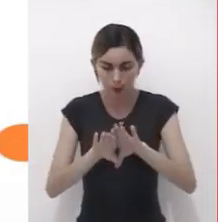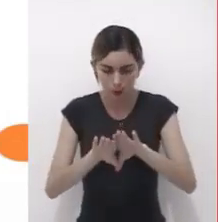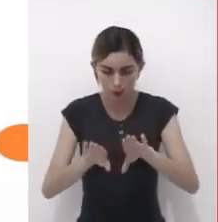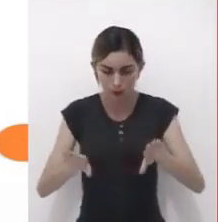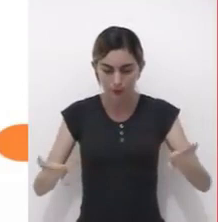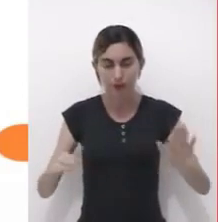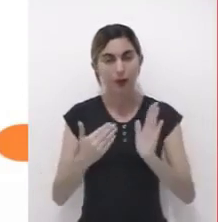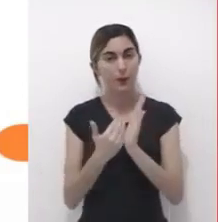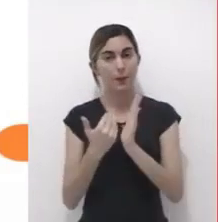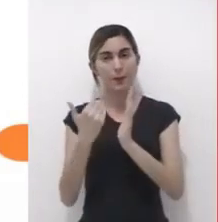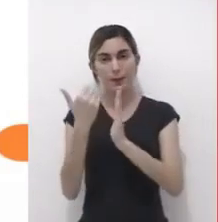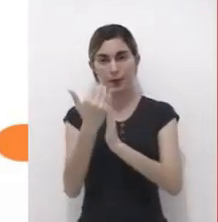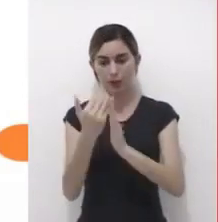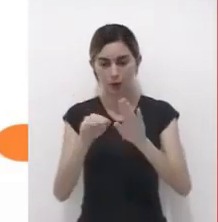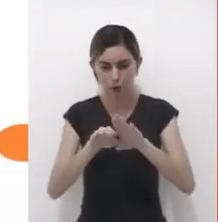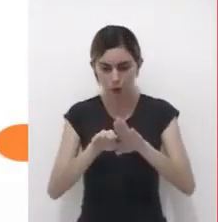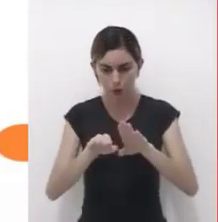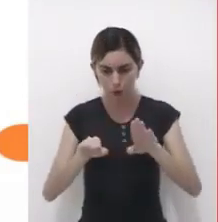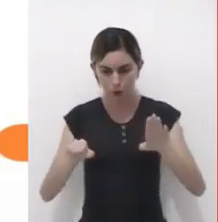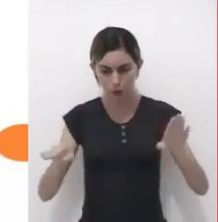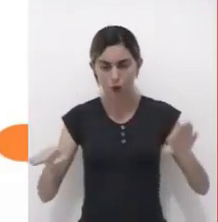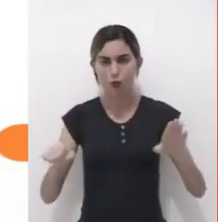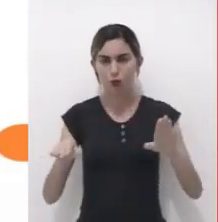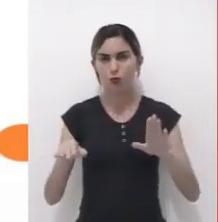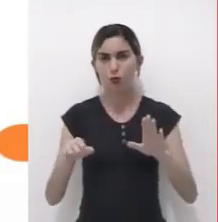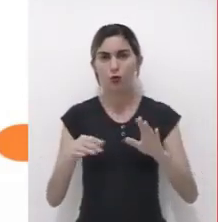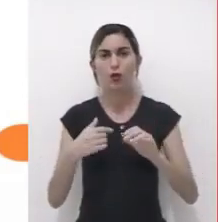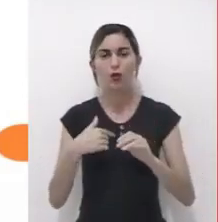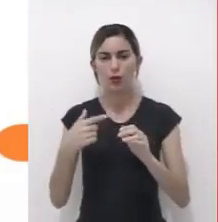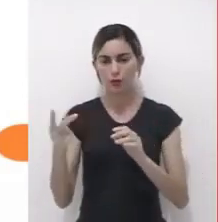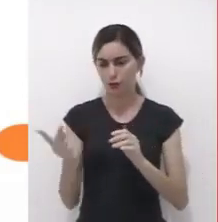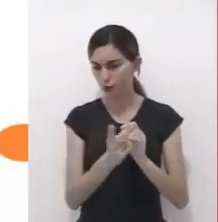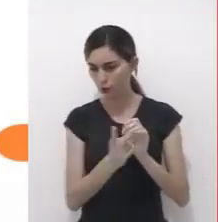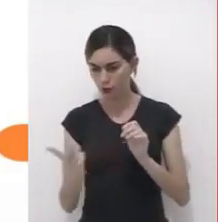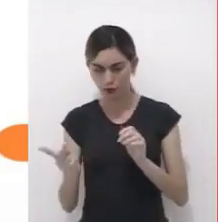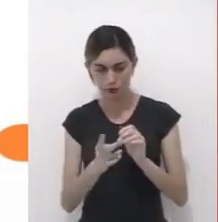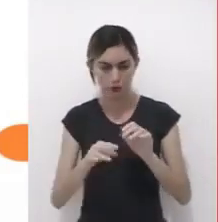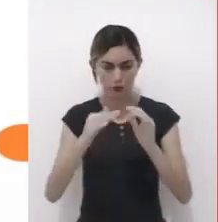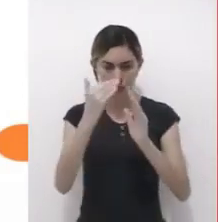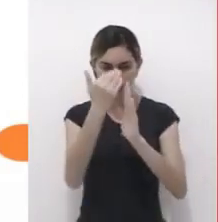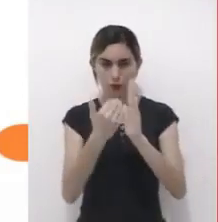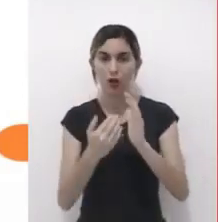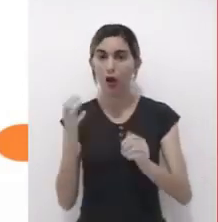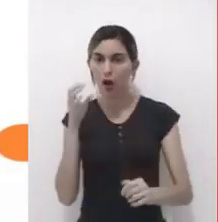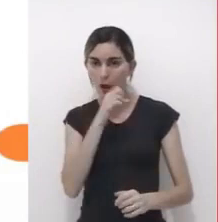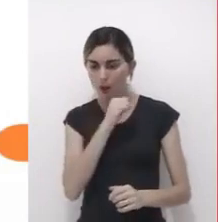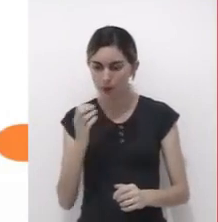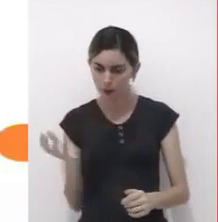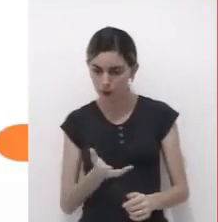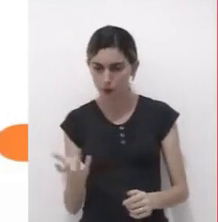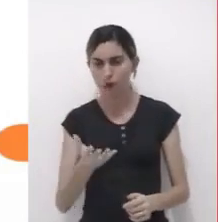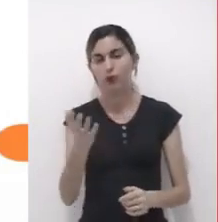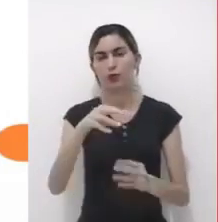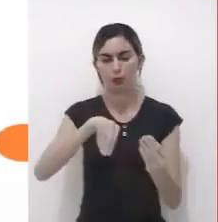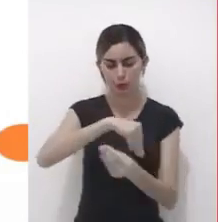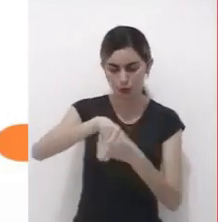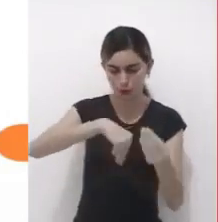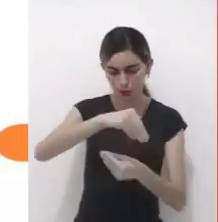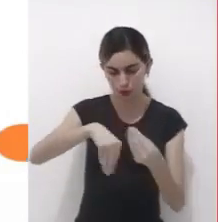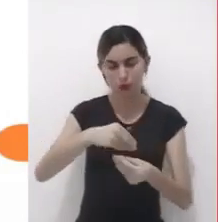Quanto maior é a superfície de contato entre os reagentes, mais rápida vai ser a